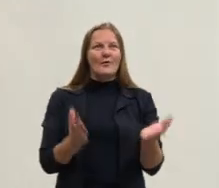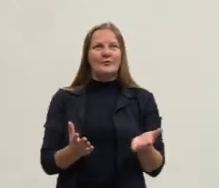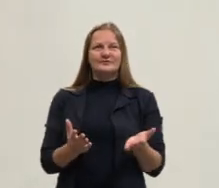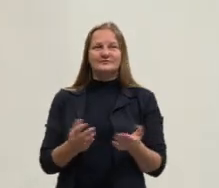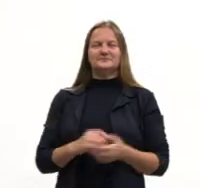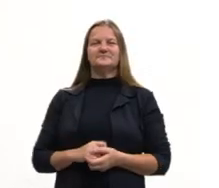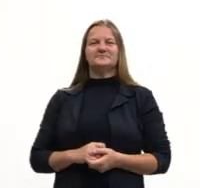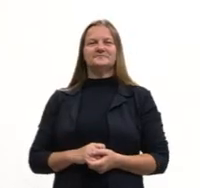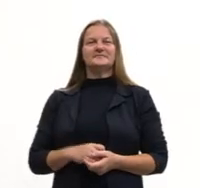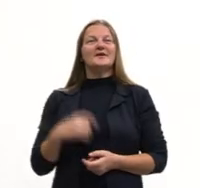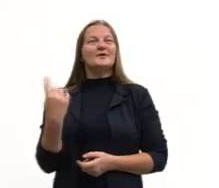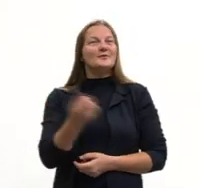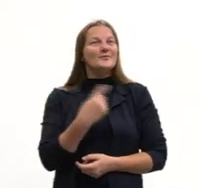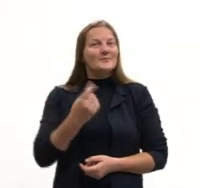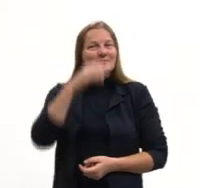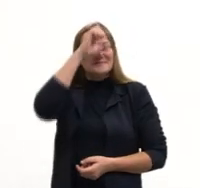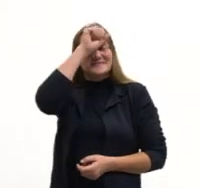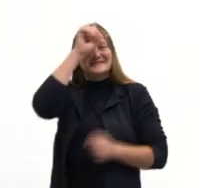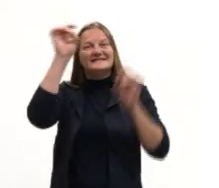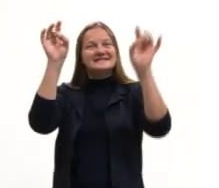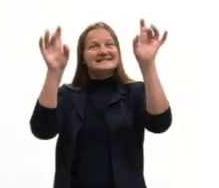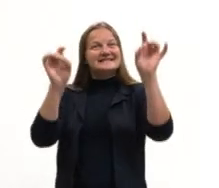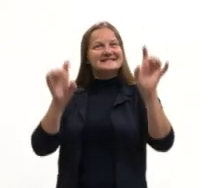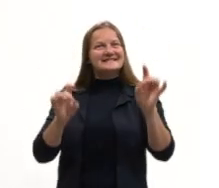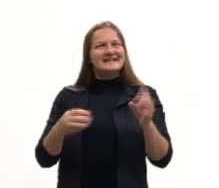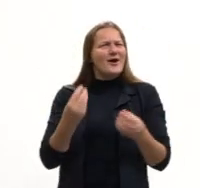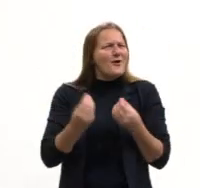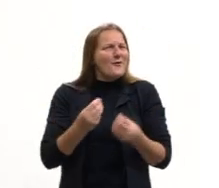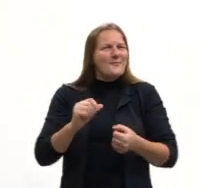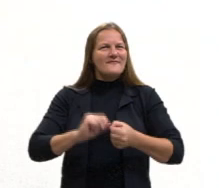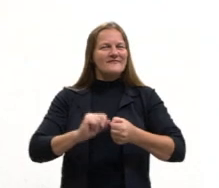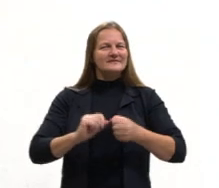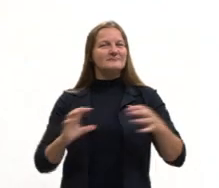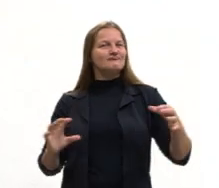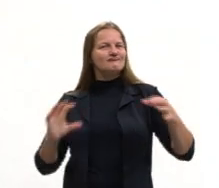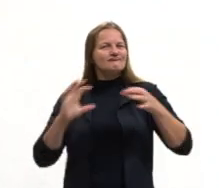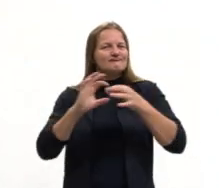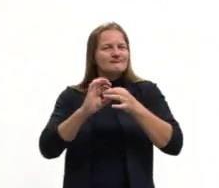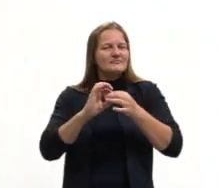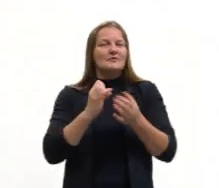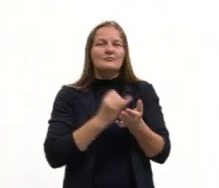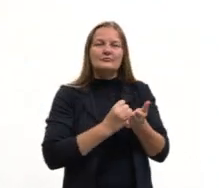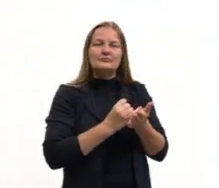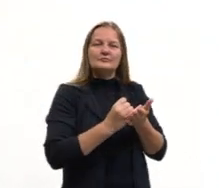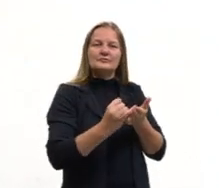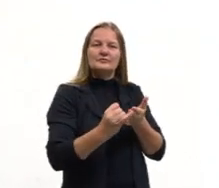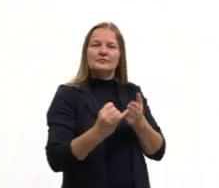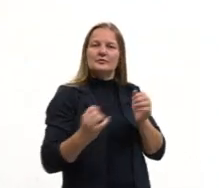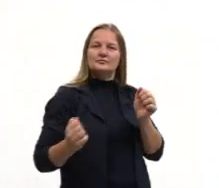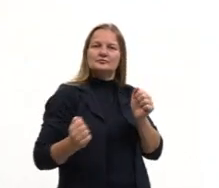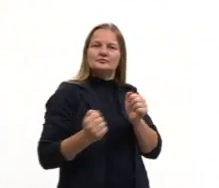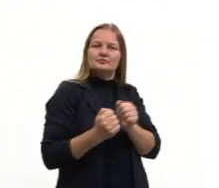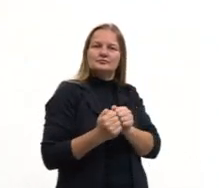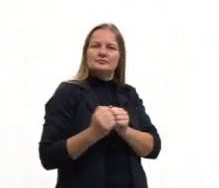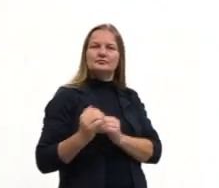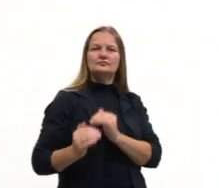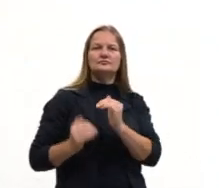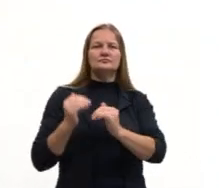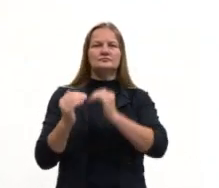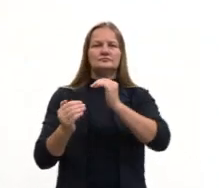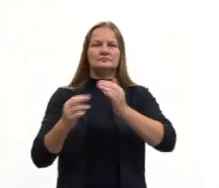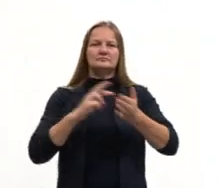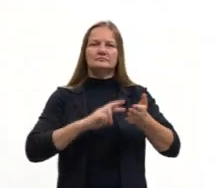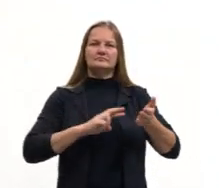a gente vai ver Mais especificamente como fazer a ligação dessa introdução como desenvolvimento da